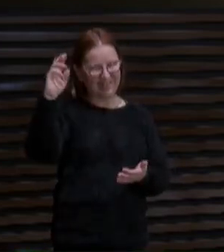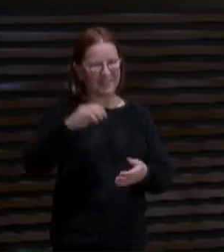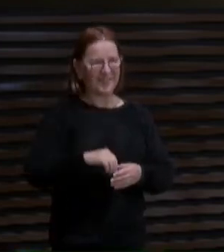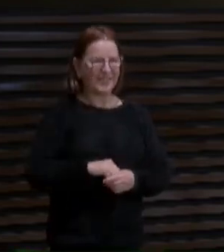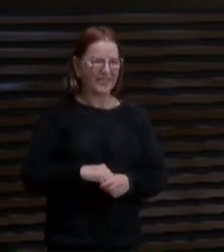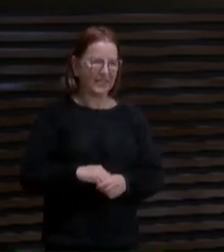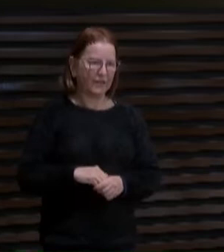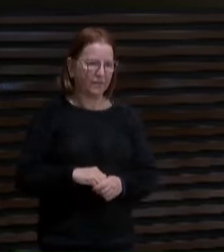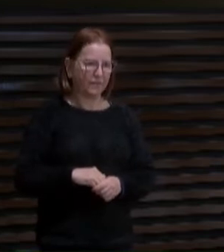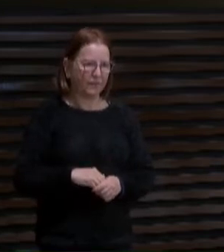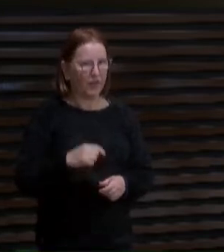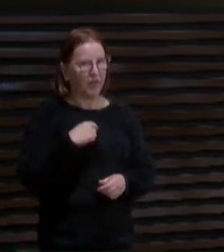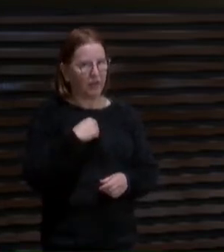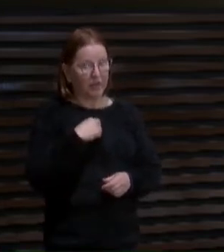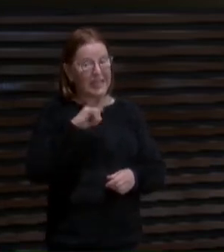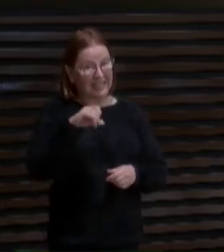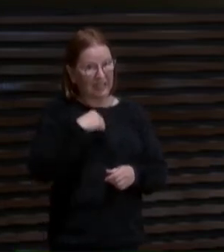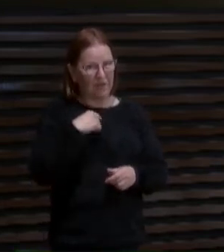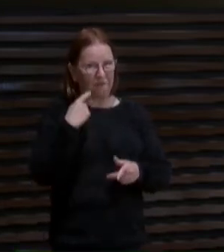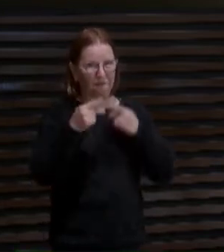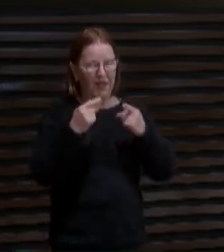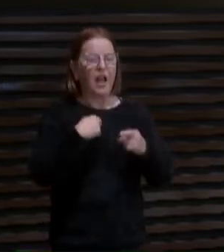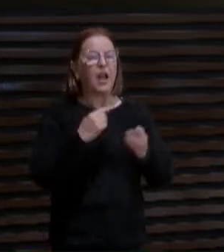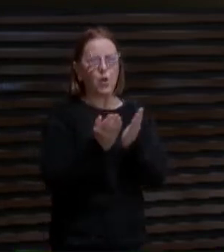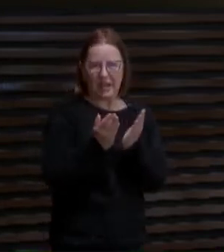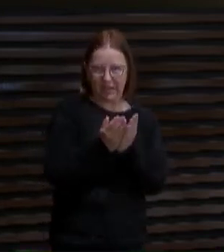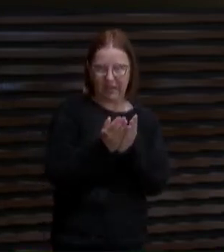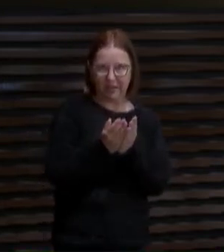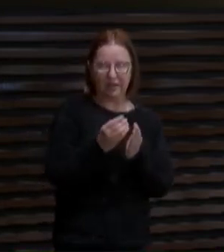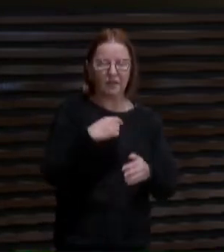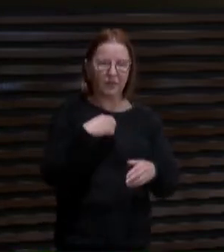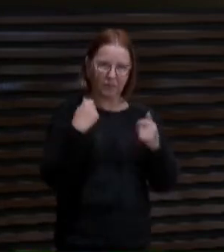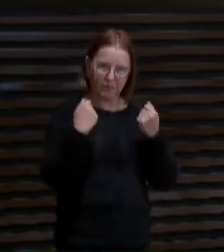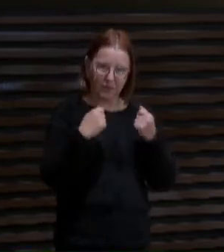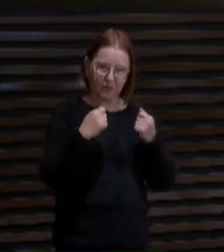se eu digo que eu sou um cristão Eu preciso me apertar